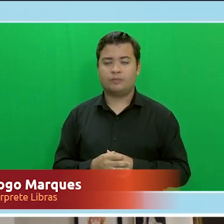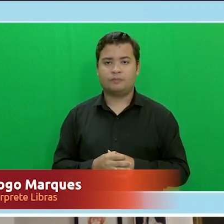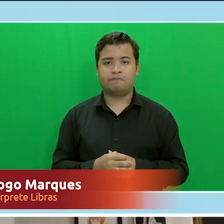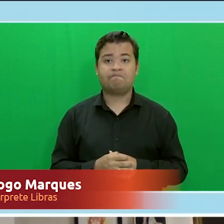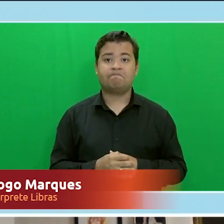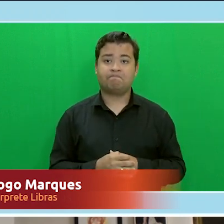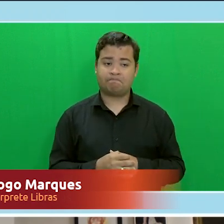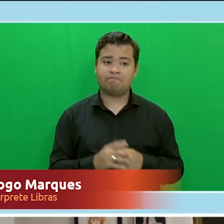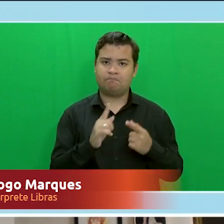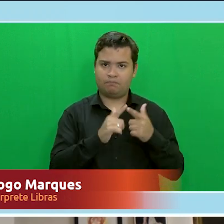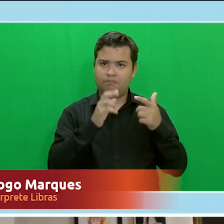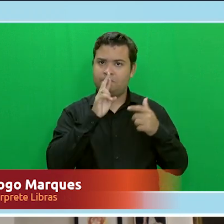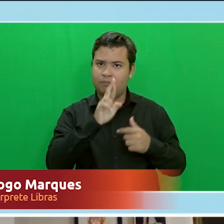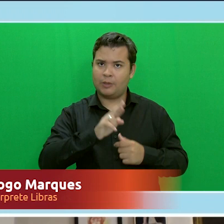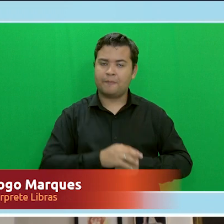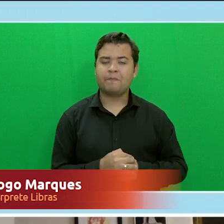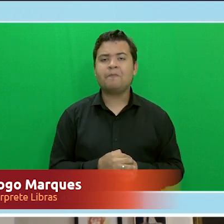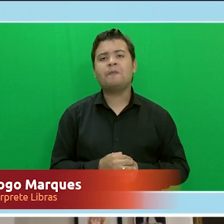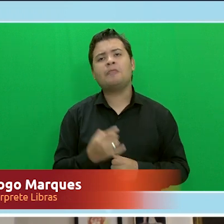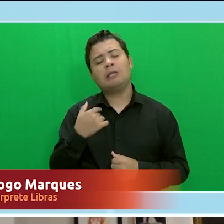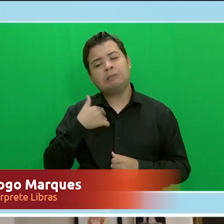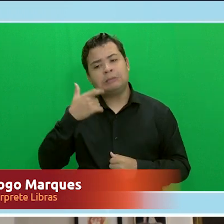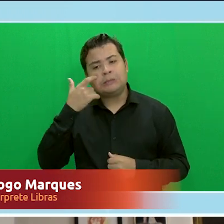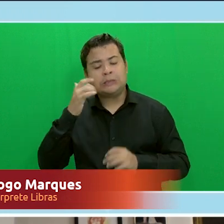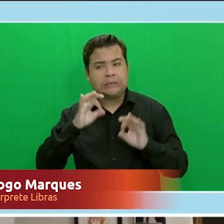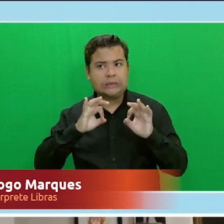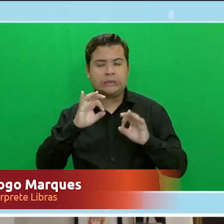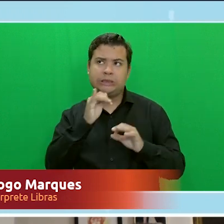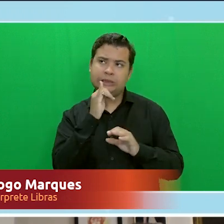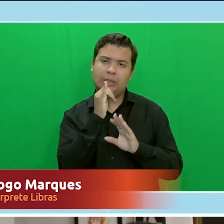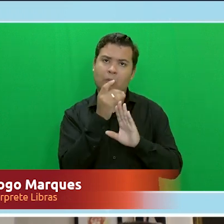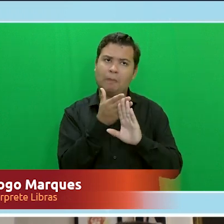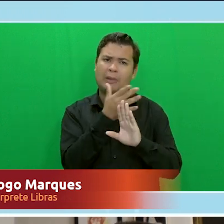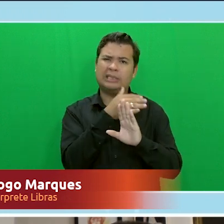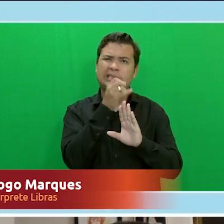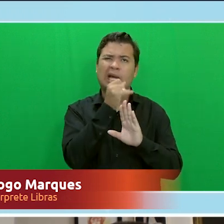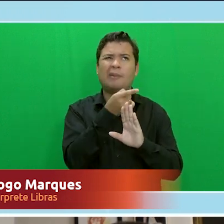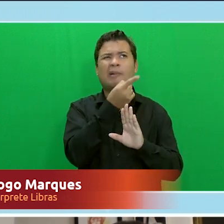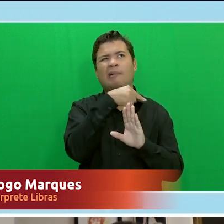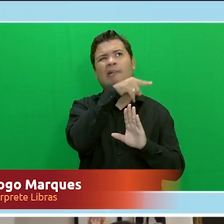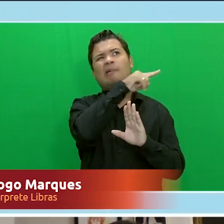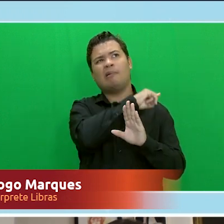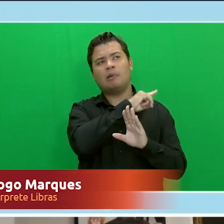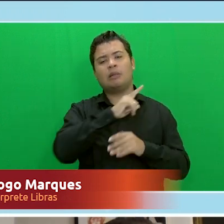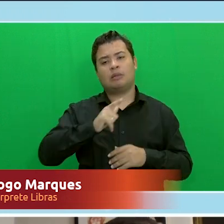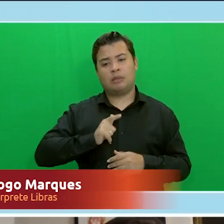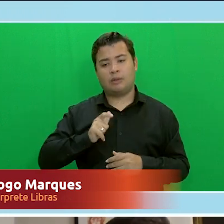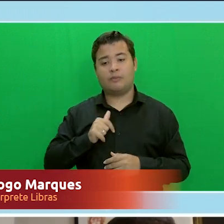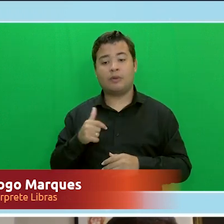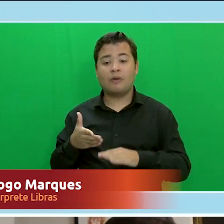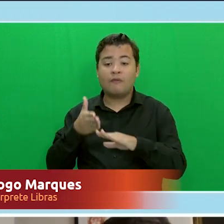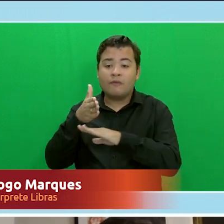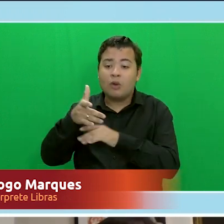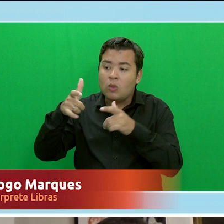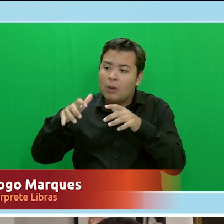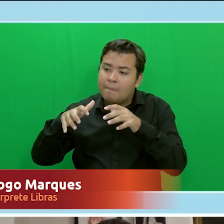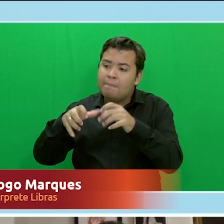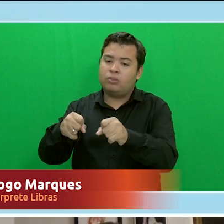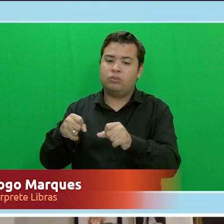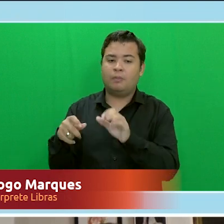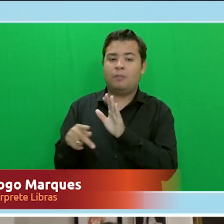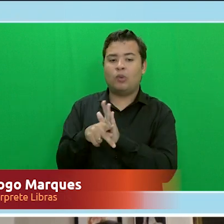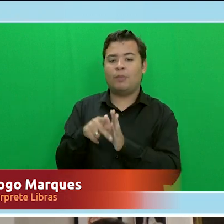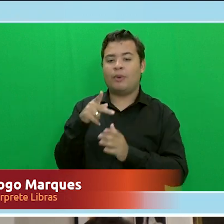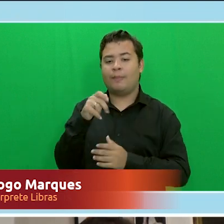Vou pegar um exemplo, acho que foi sábado retrasado, no outro, eu fui lá na ocupação